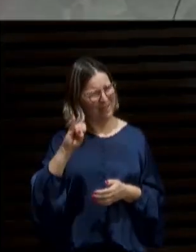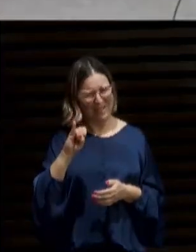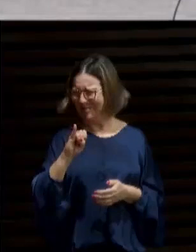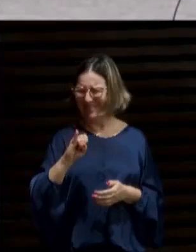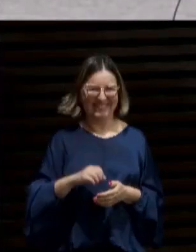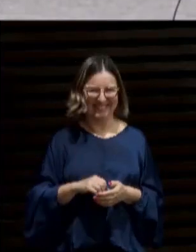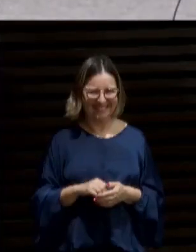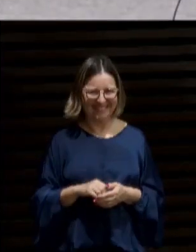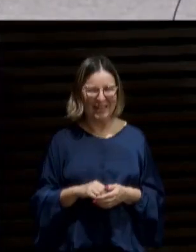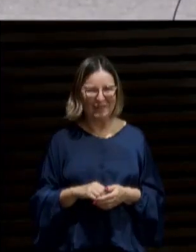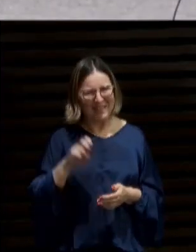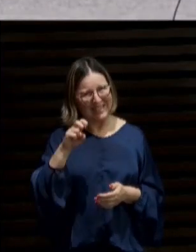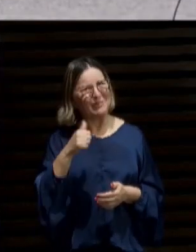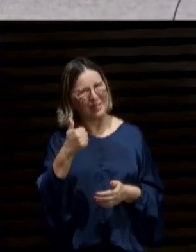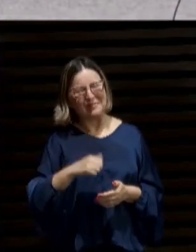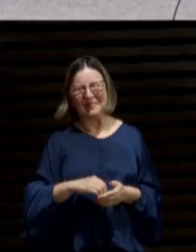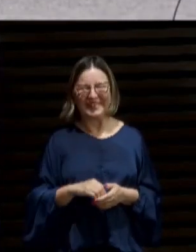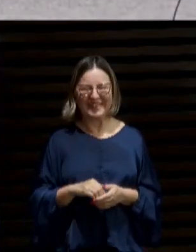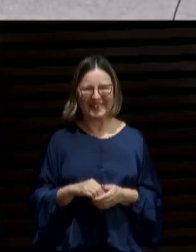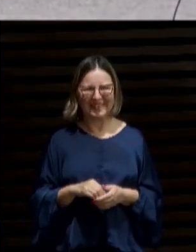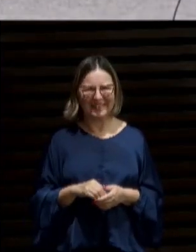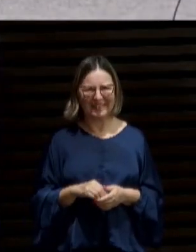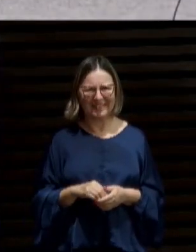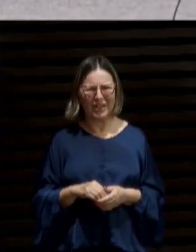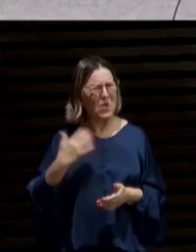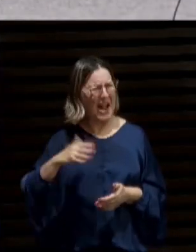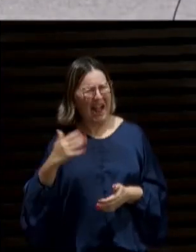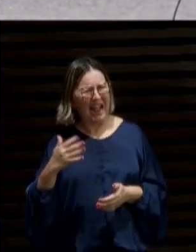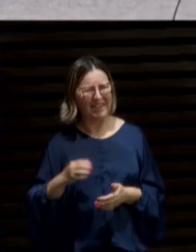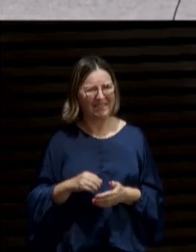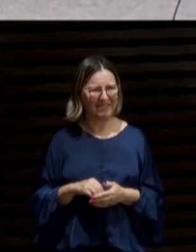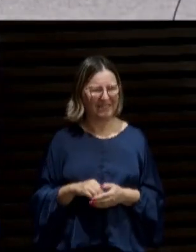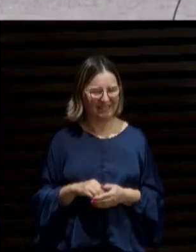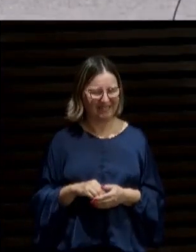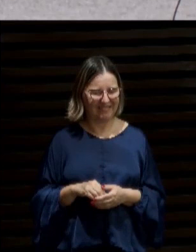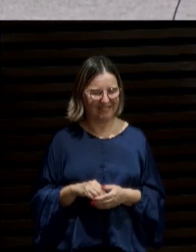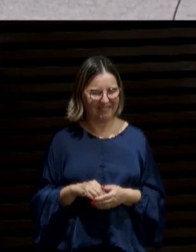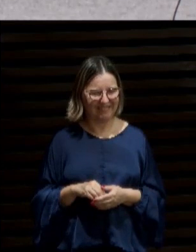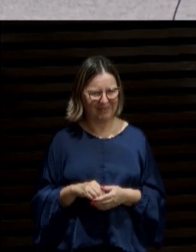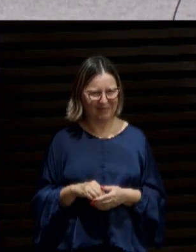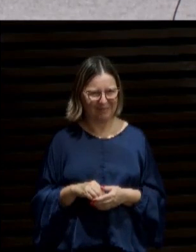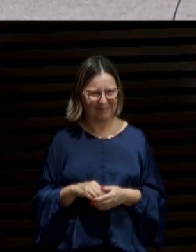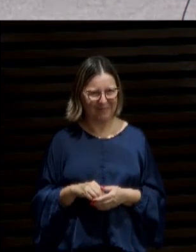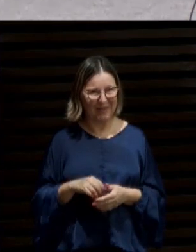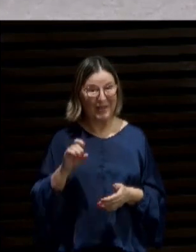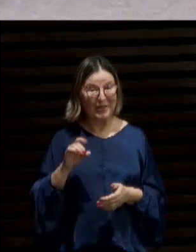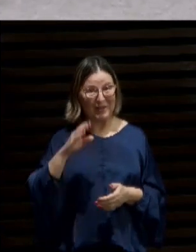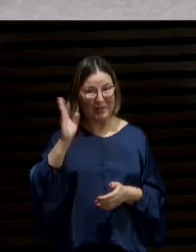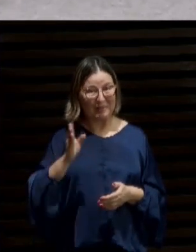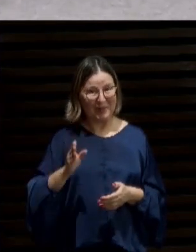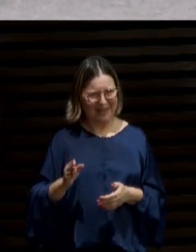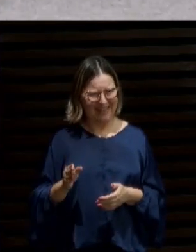Não, eu quero saber aquele caro... Ah, gente, só aqui no Brasil quem tomava